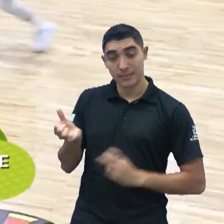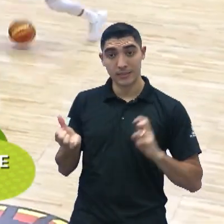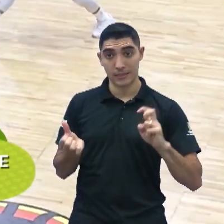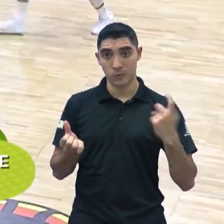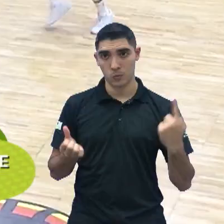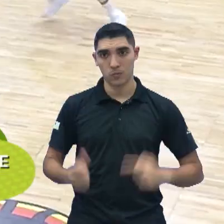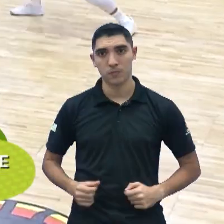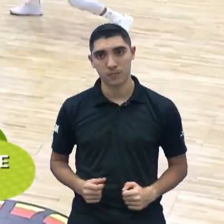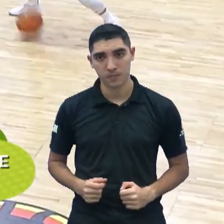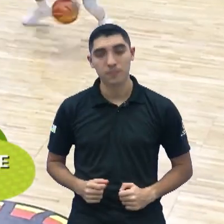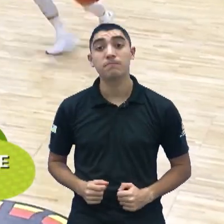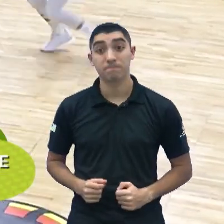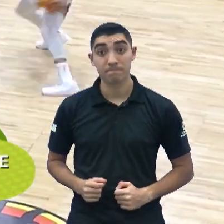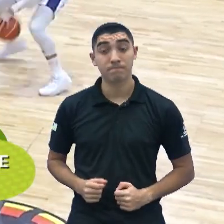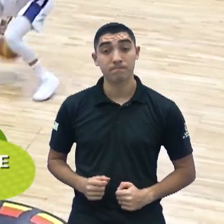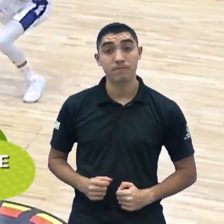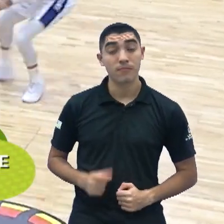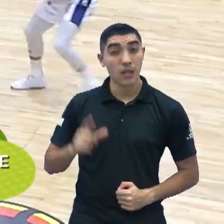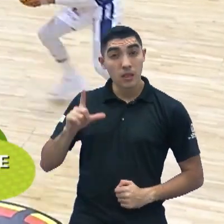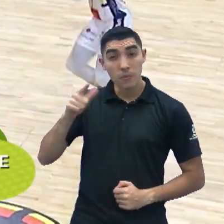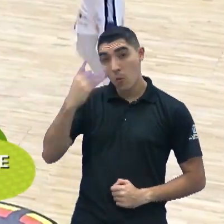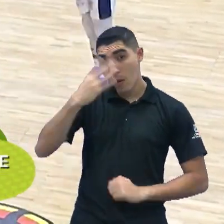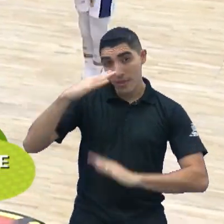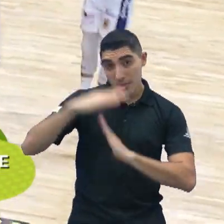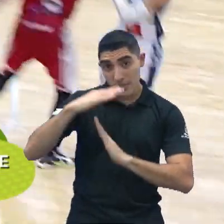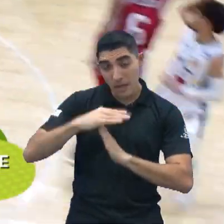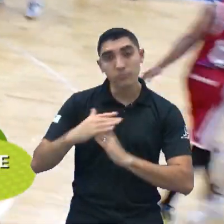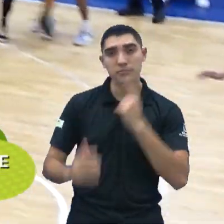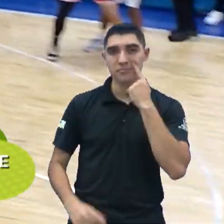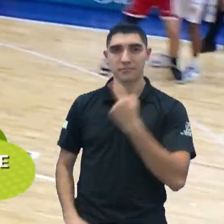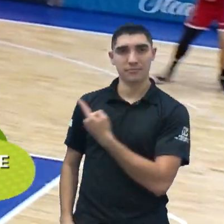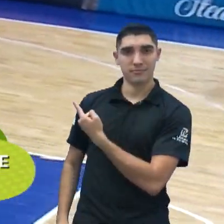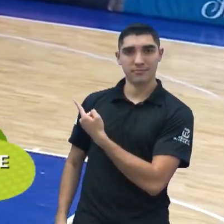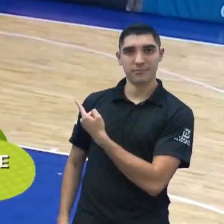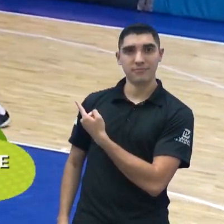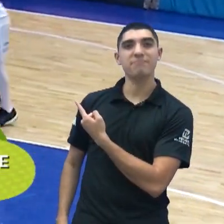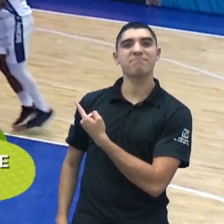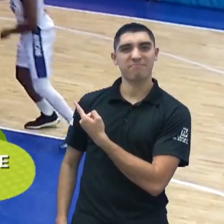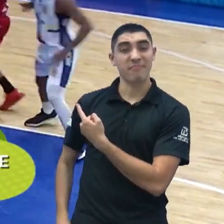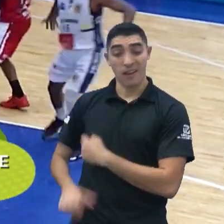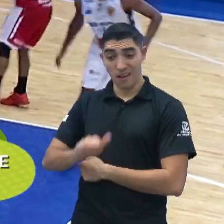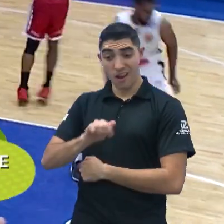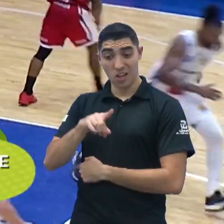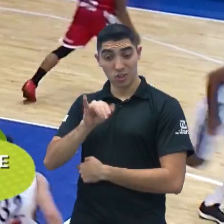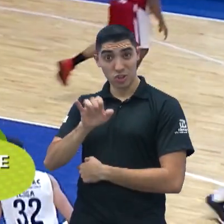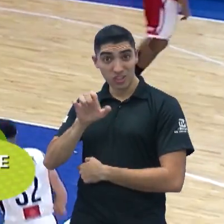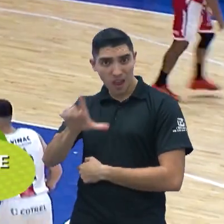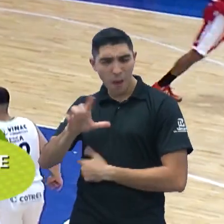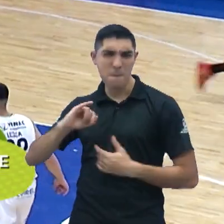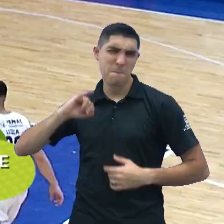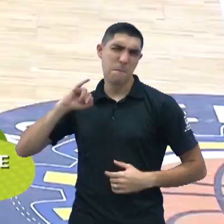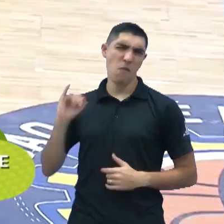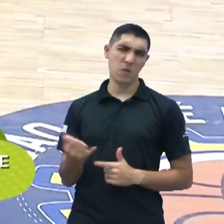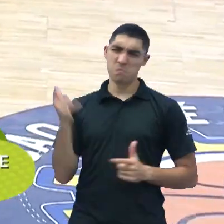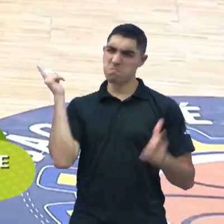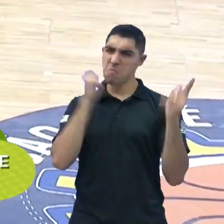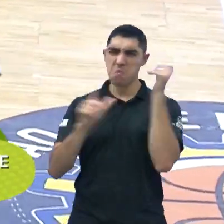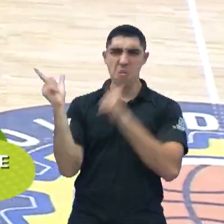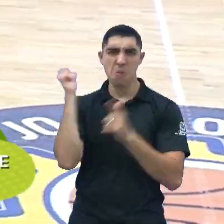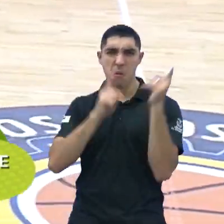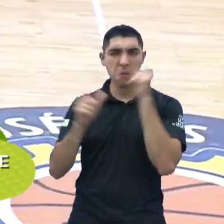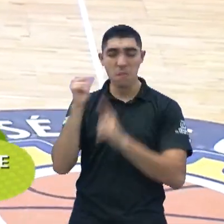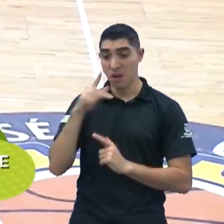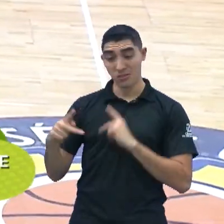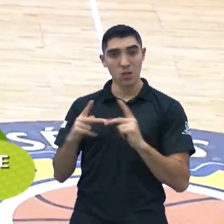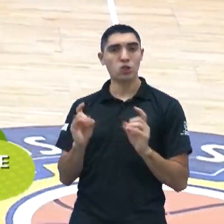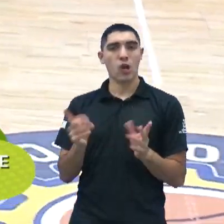66-51. No último período, Adiel deu show e o São José administrou o resultado. O tempo